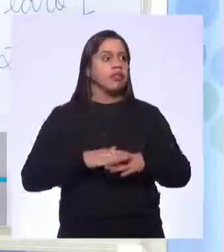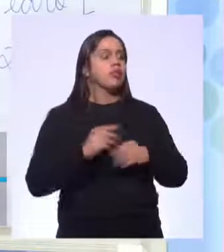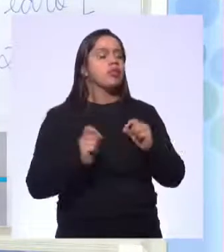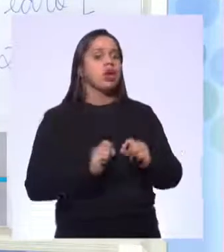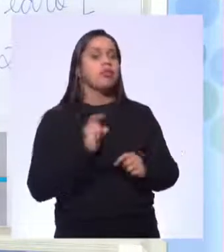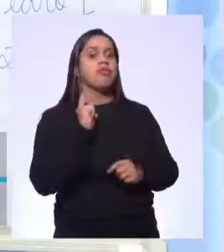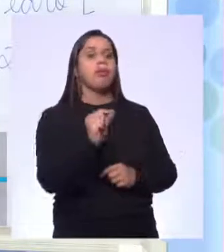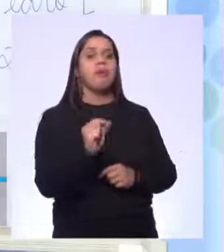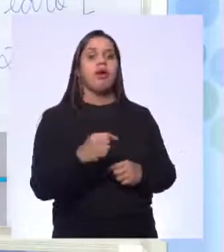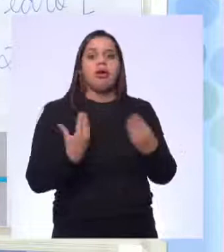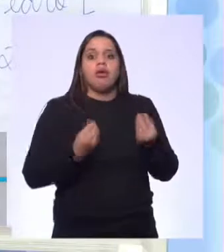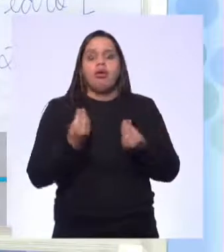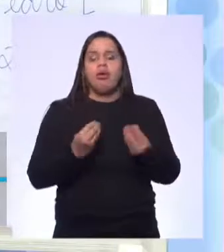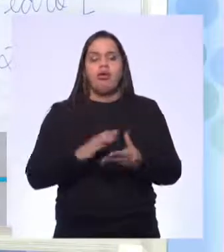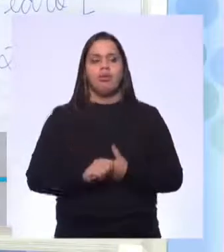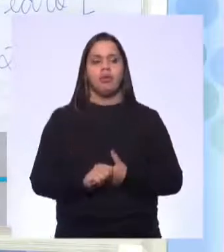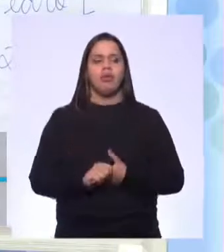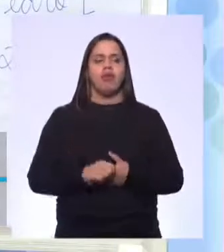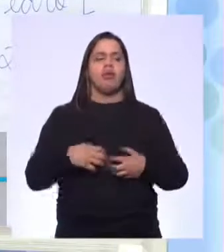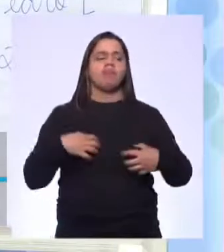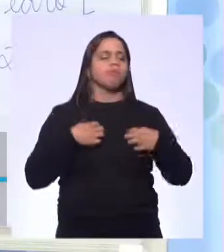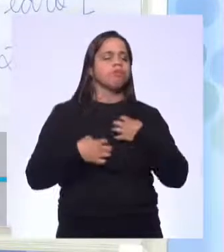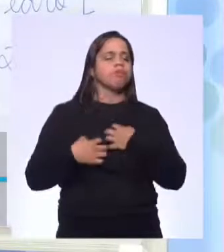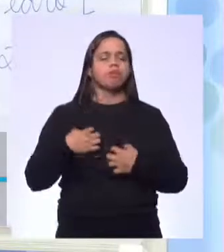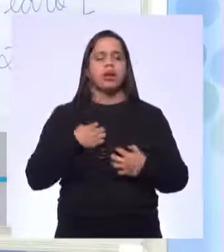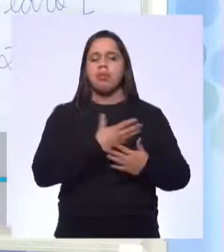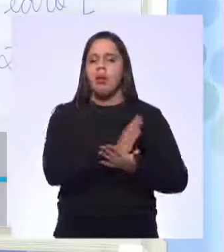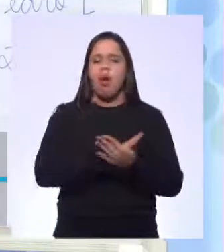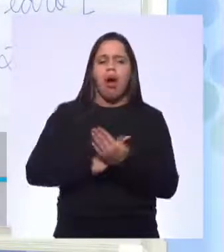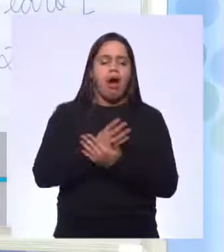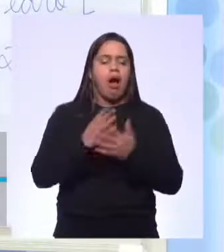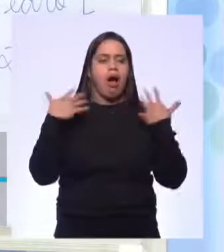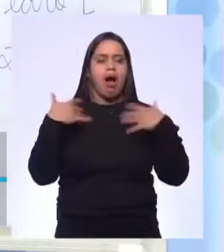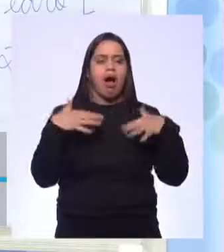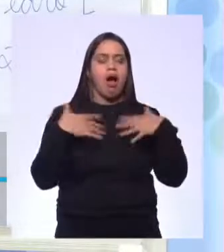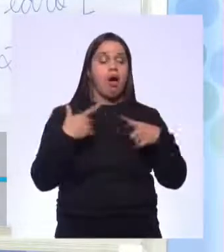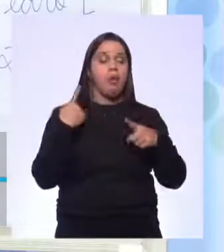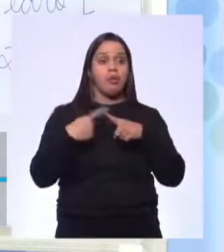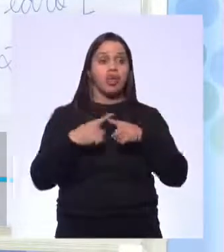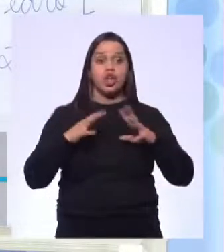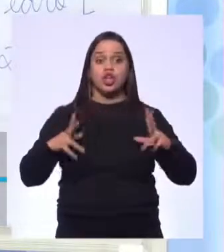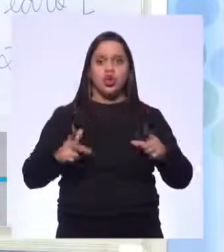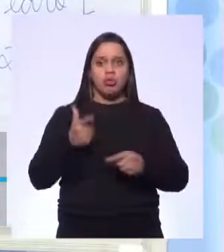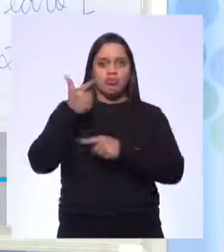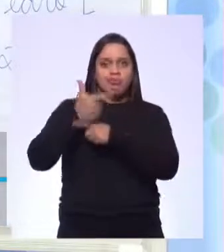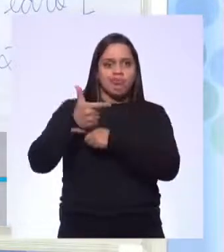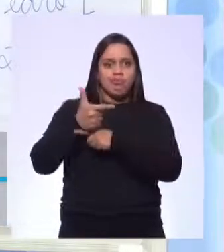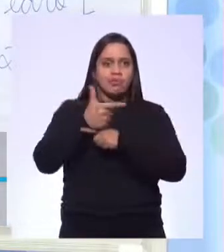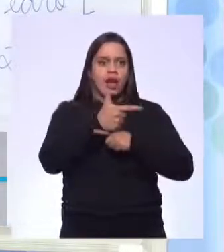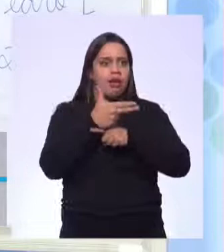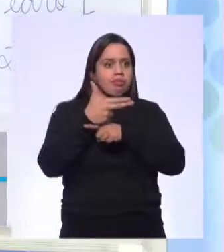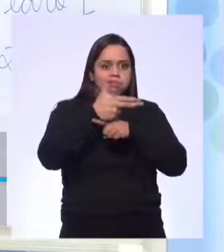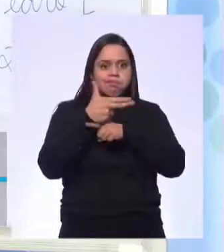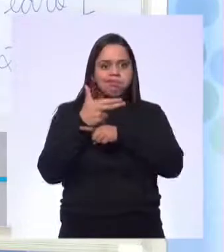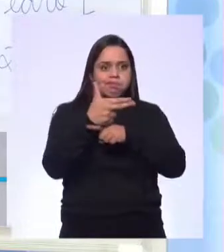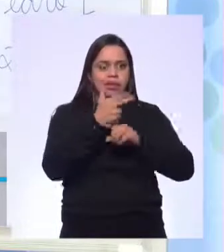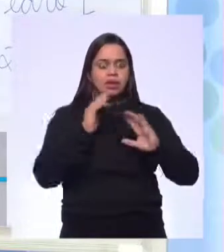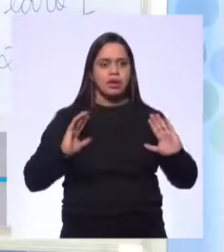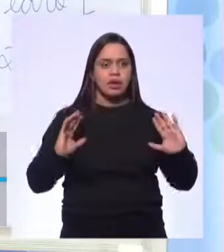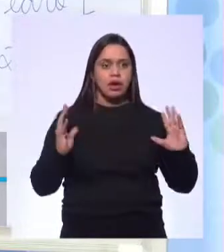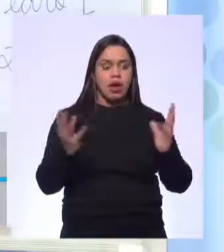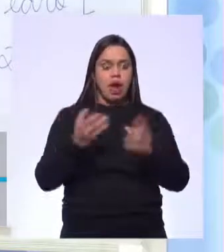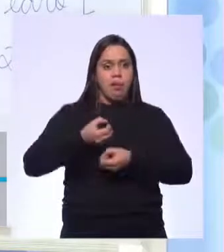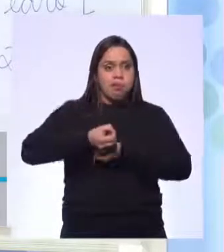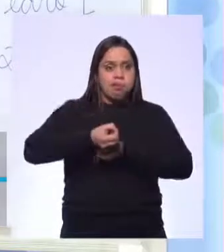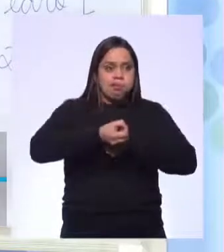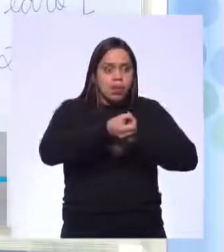desse prédio? Então, eles ficaram lá muito agoniados, porque a artilharia pesada toda em volta do prédio, e eles não sabiam o que